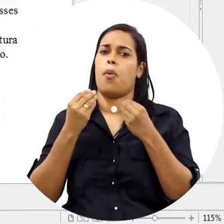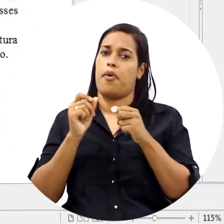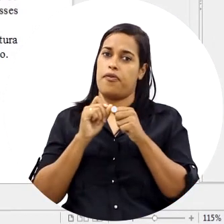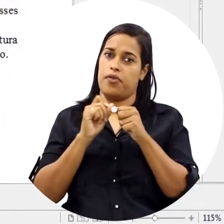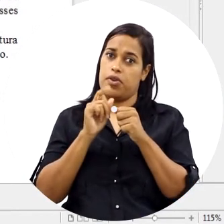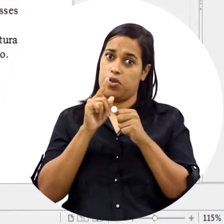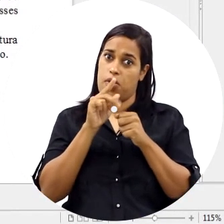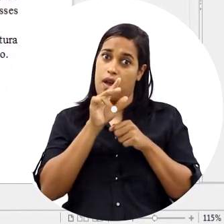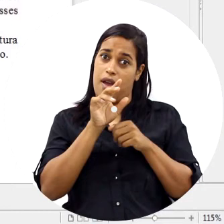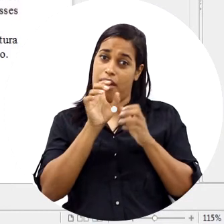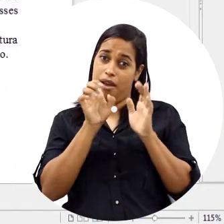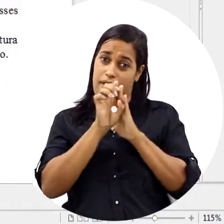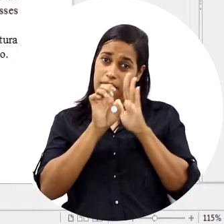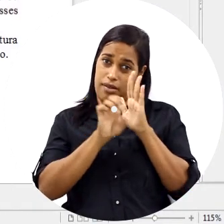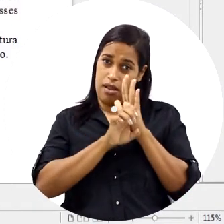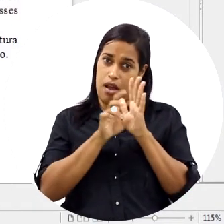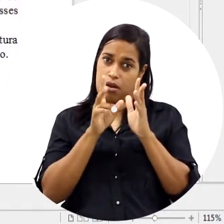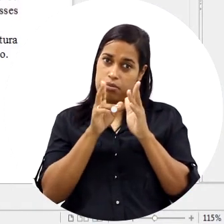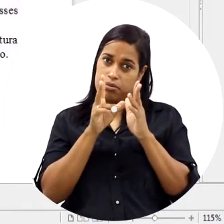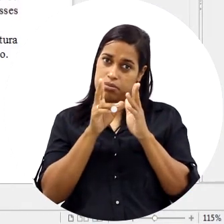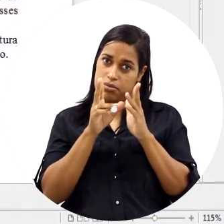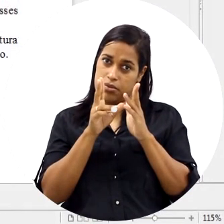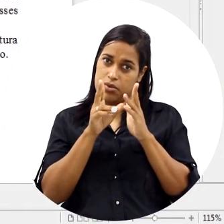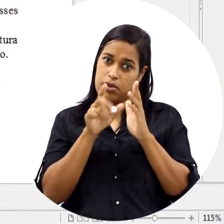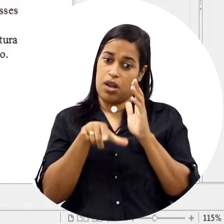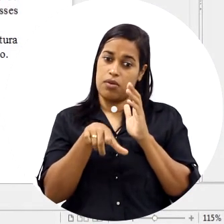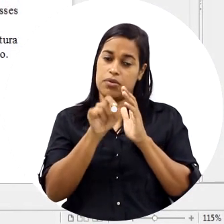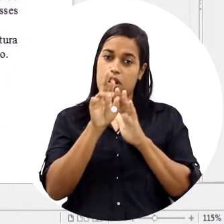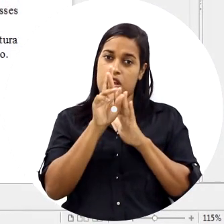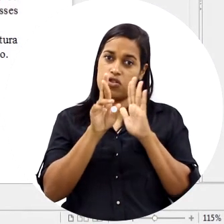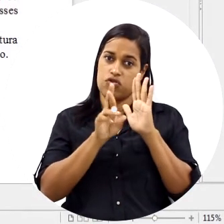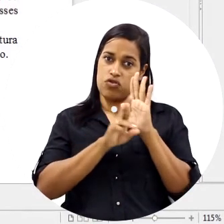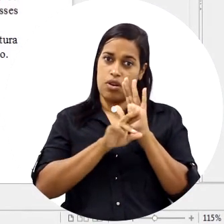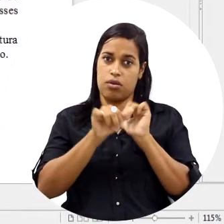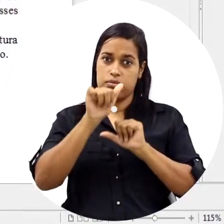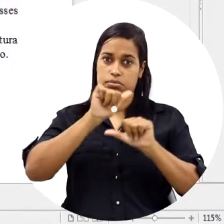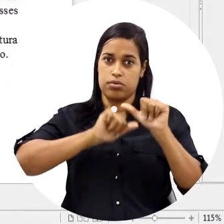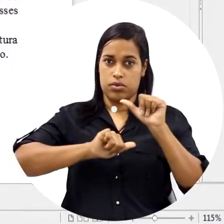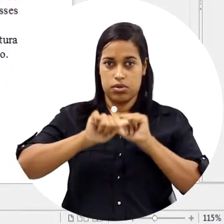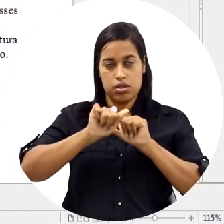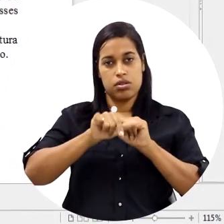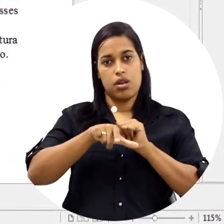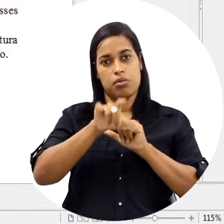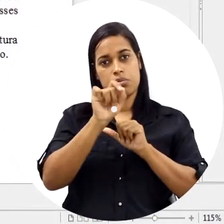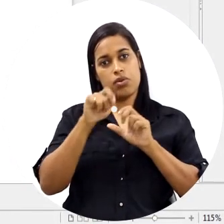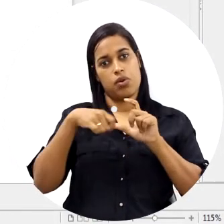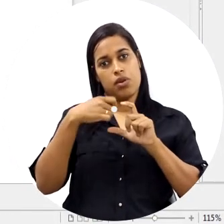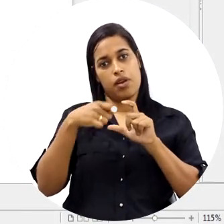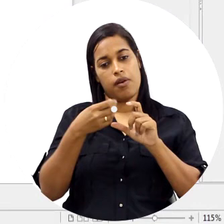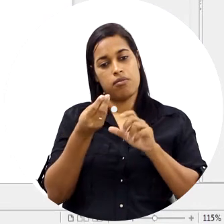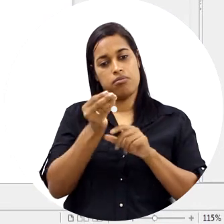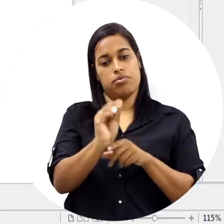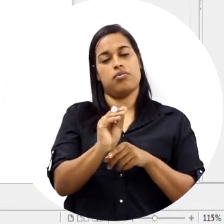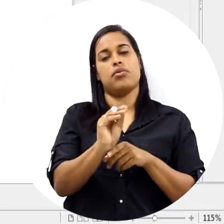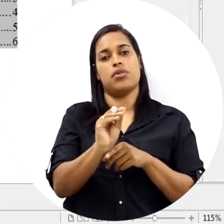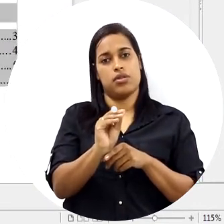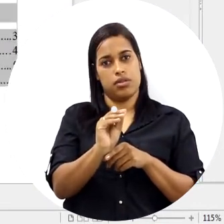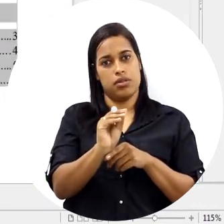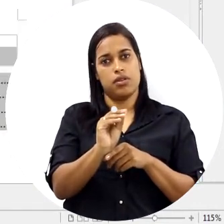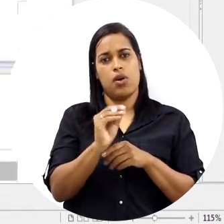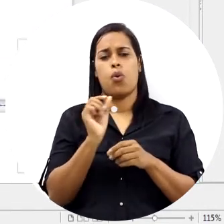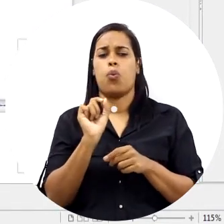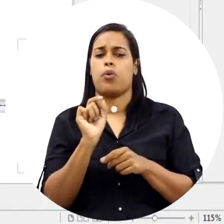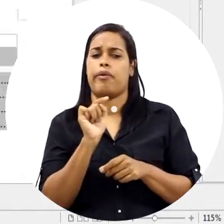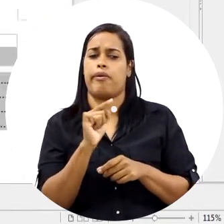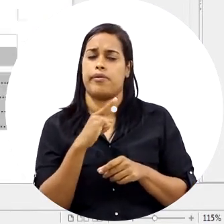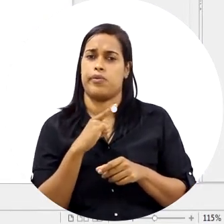Vem aqui no menu Editar, na opção Registrar alterações e a opção Gravar alterações. O que é isso?